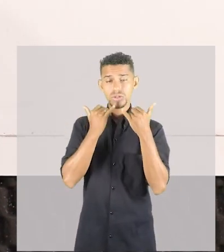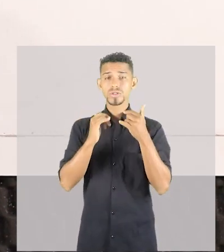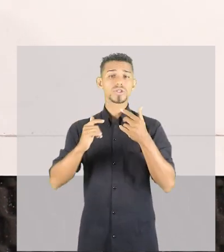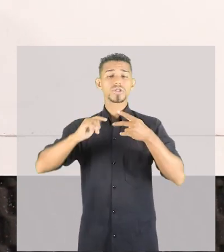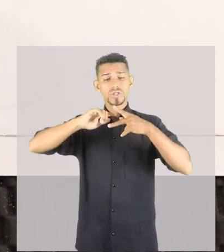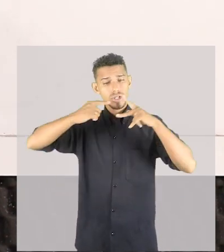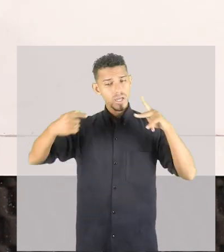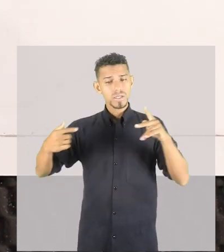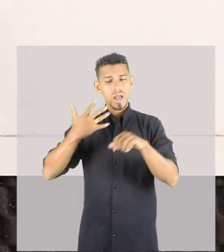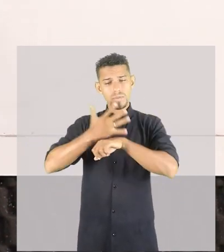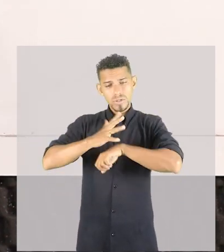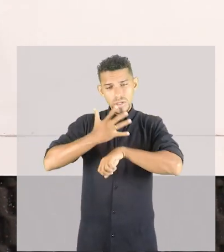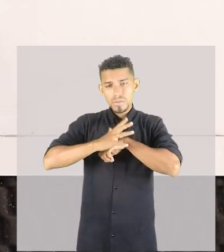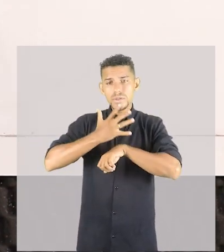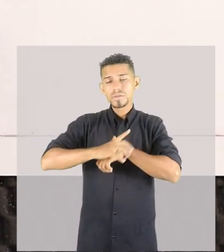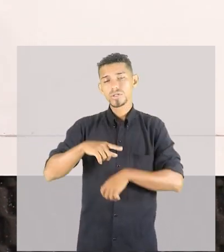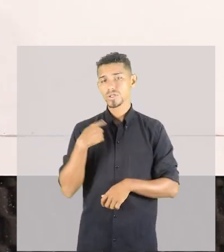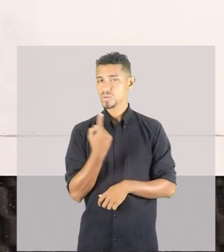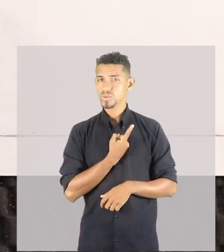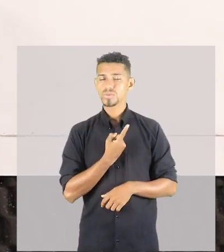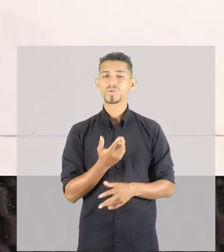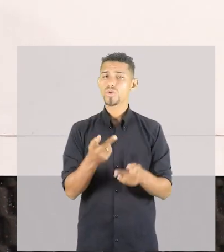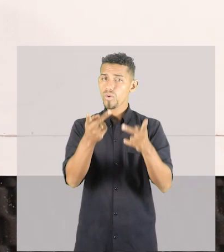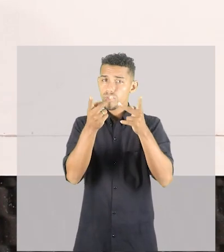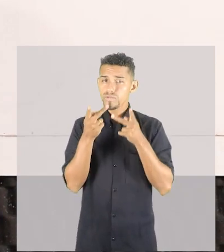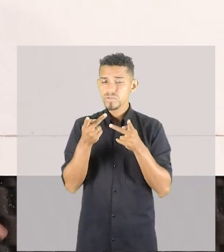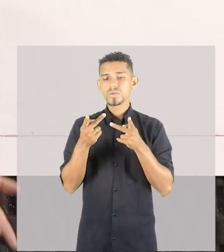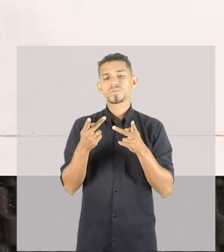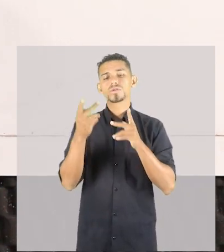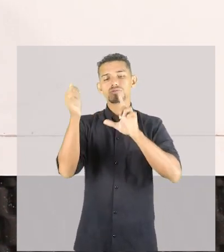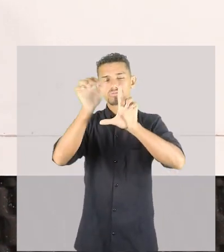muita prática, né, aí pra gente. Convido você a